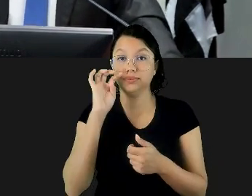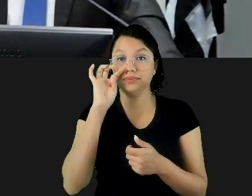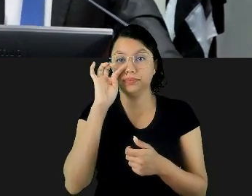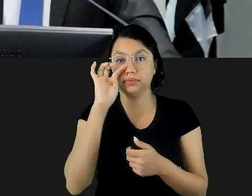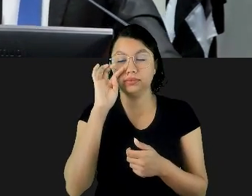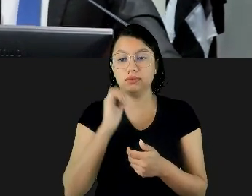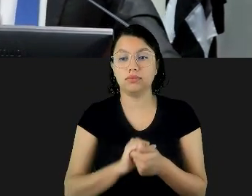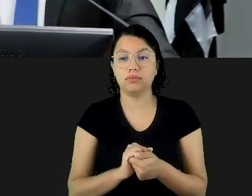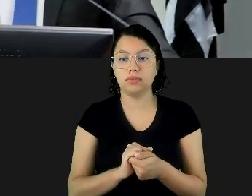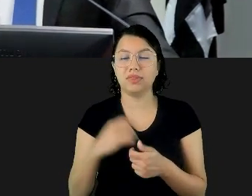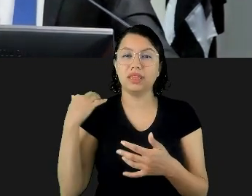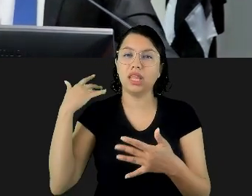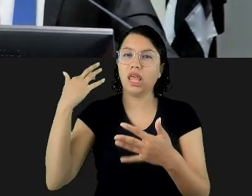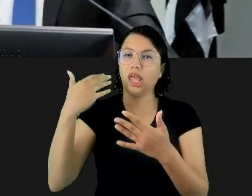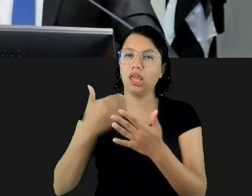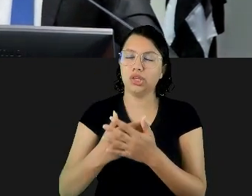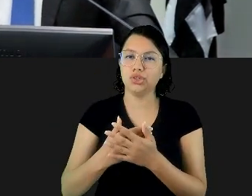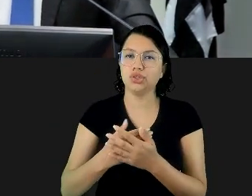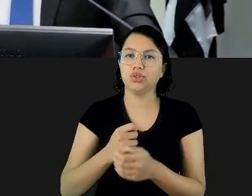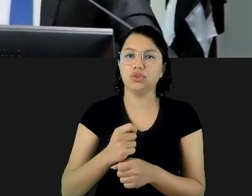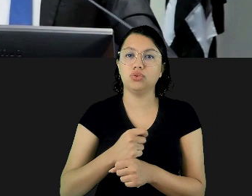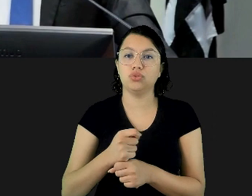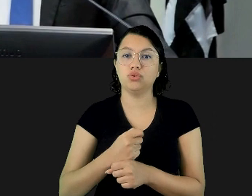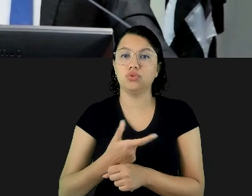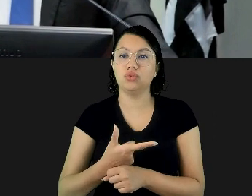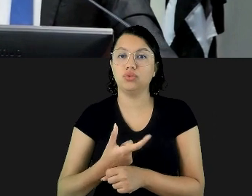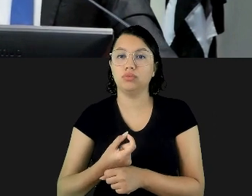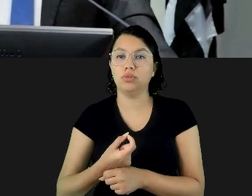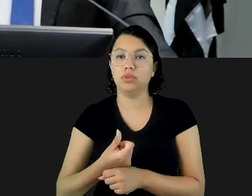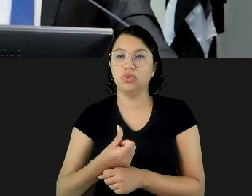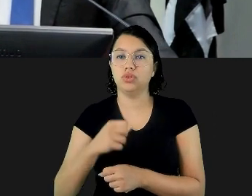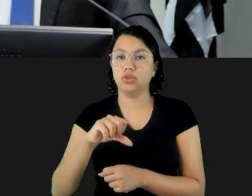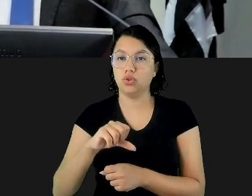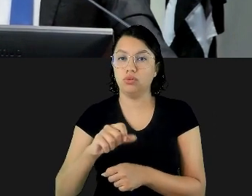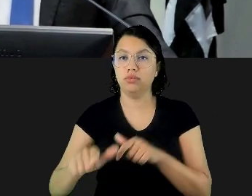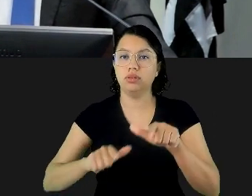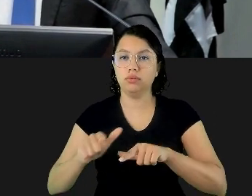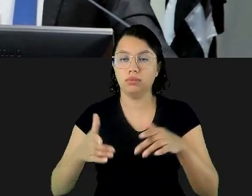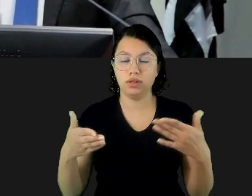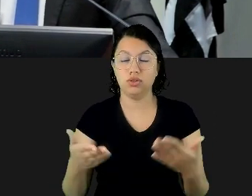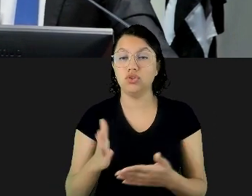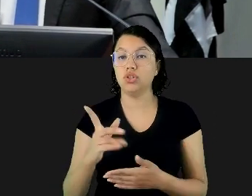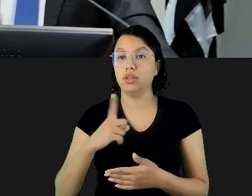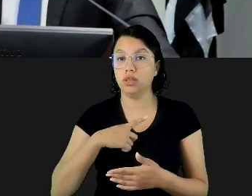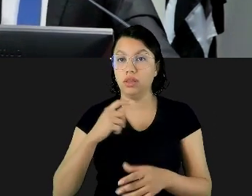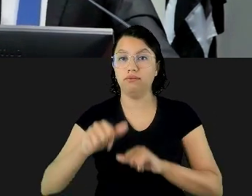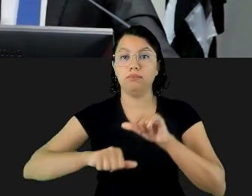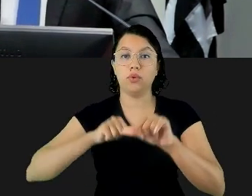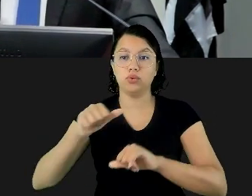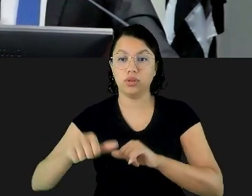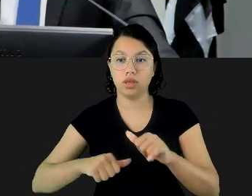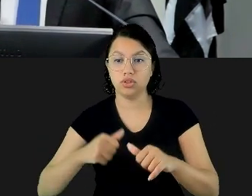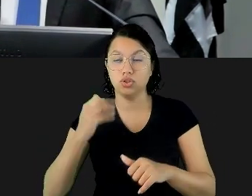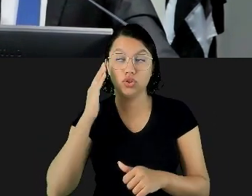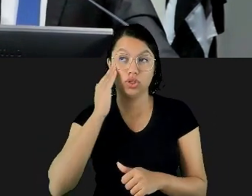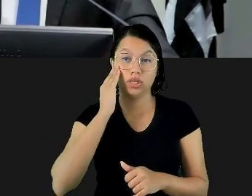Desde 2019, nós estamos trabalhando nisso, já houve alternância ideológica de poder